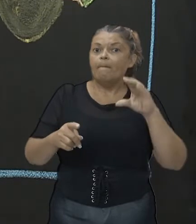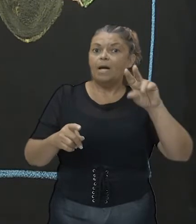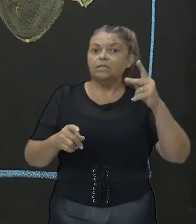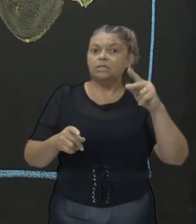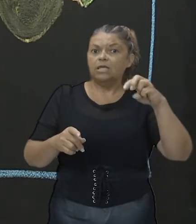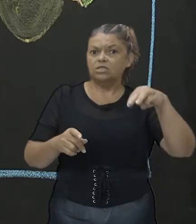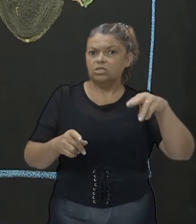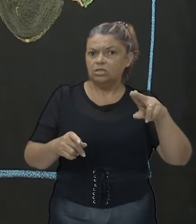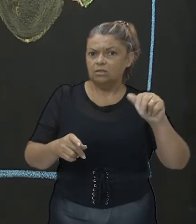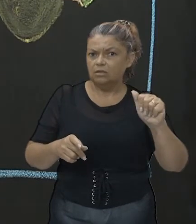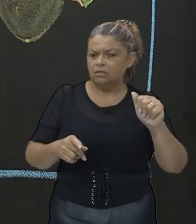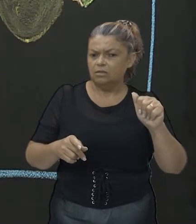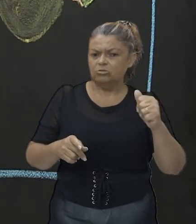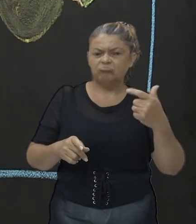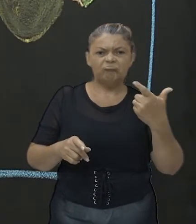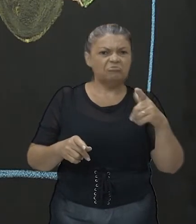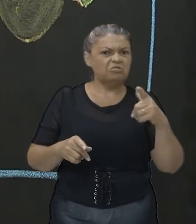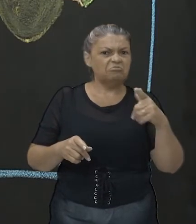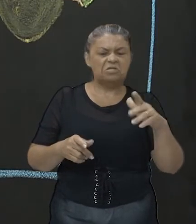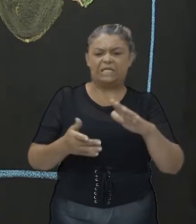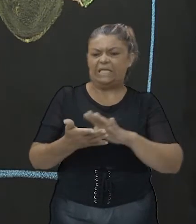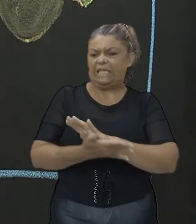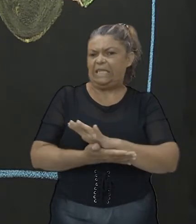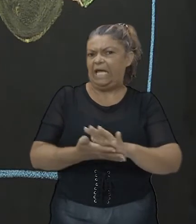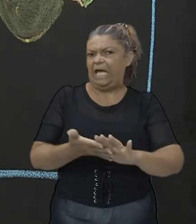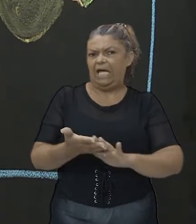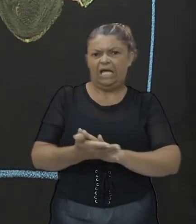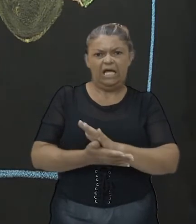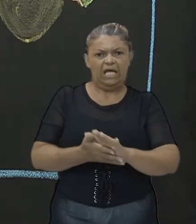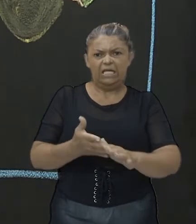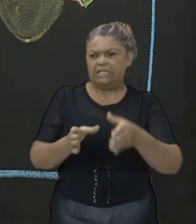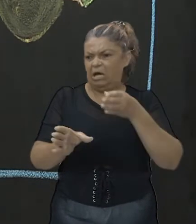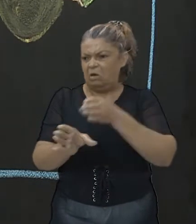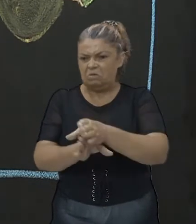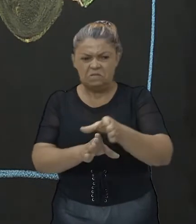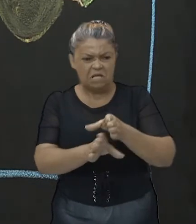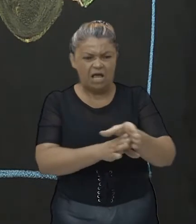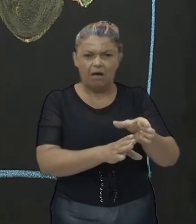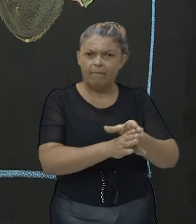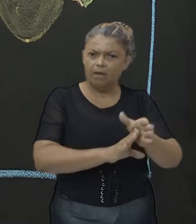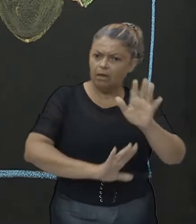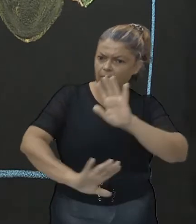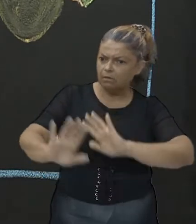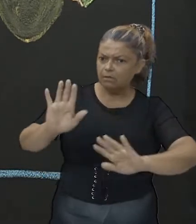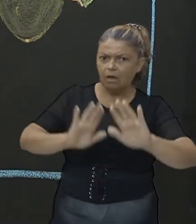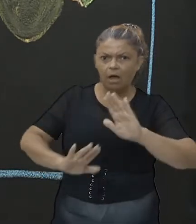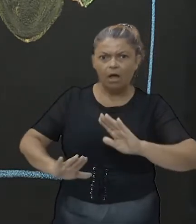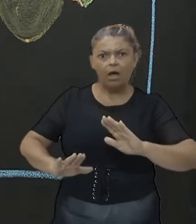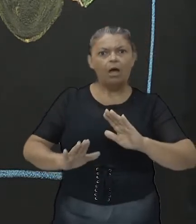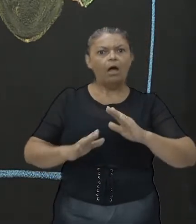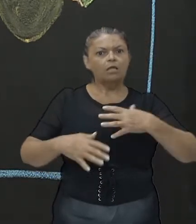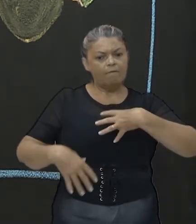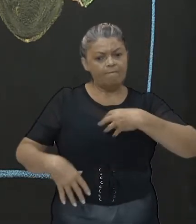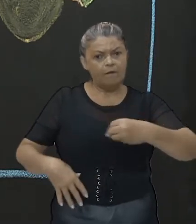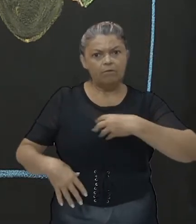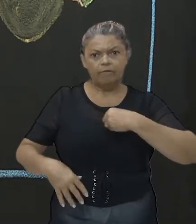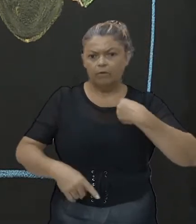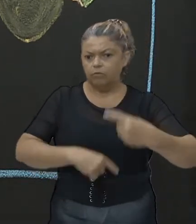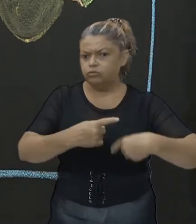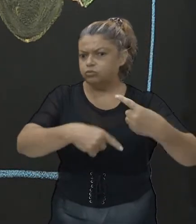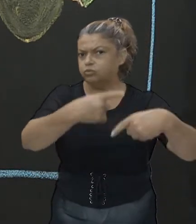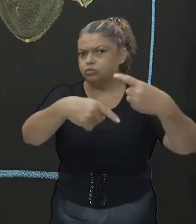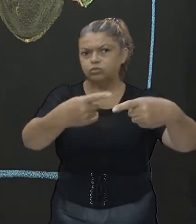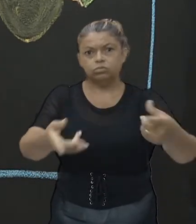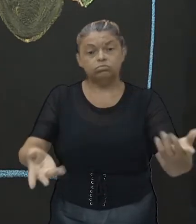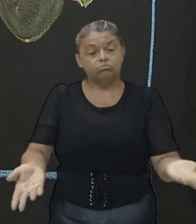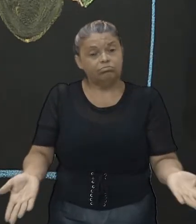nenhum tipo de organização aí de controle de natalidade. Nesse sentido, estima-se que a Índia, em poucos anos, vai ultrapassar a